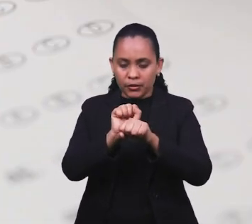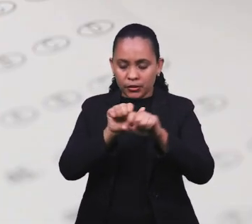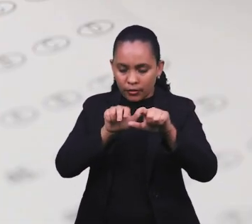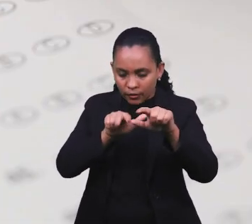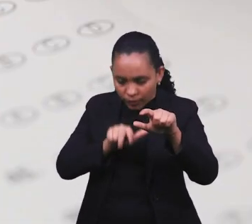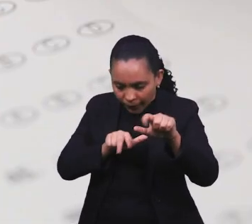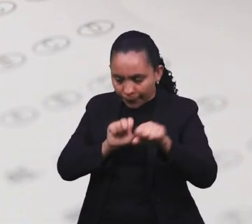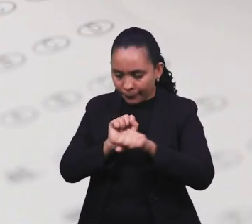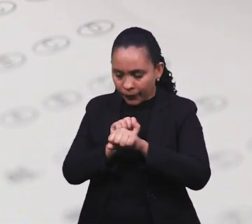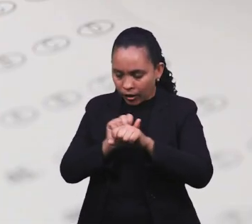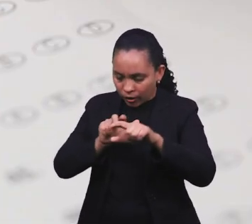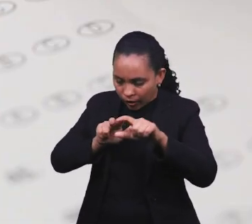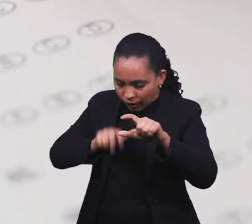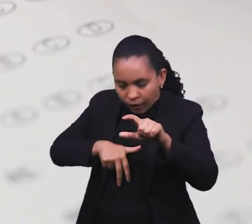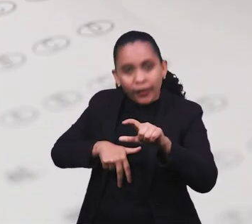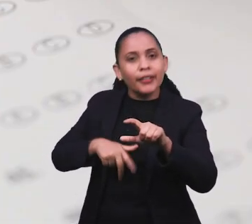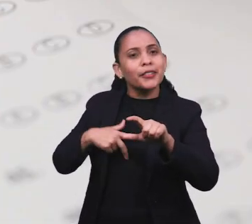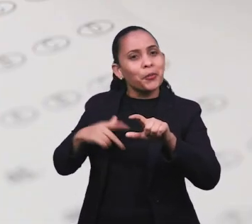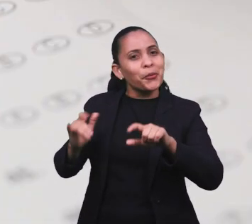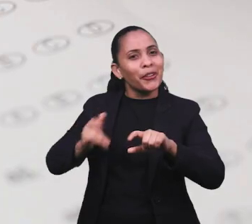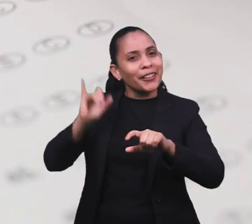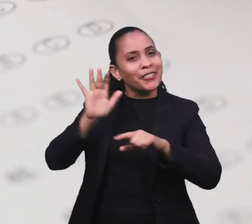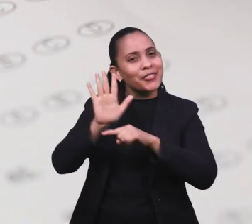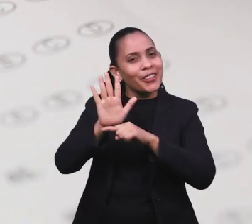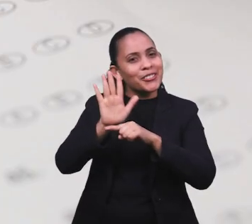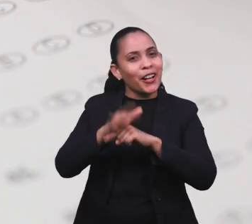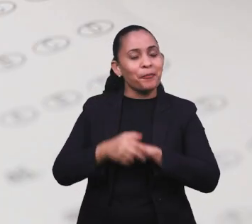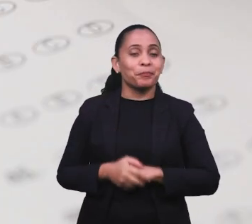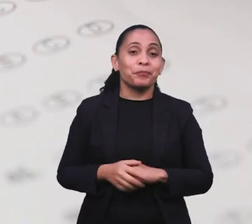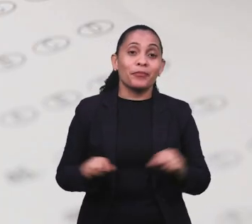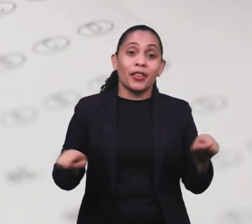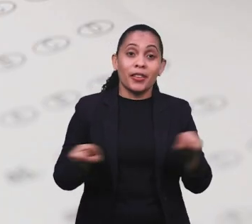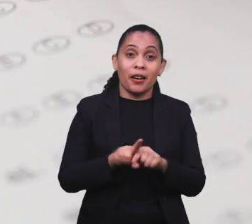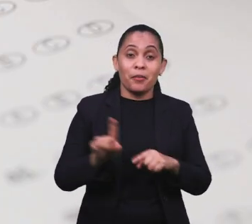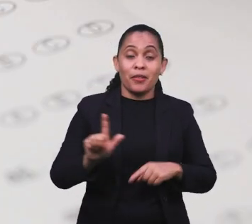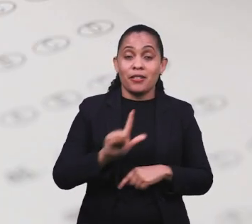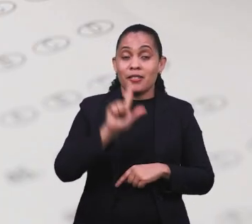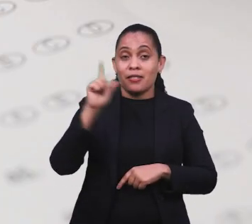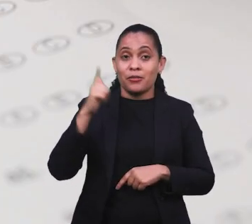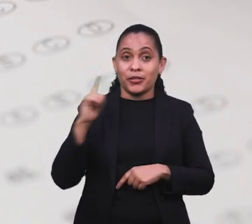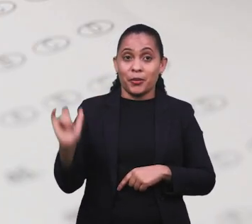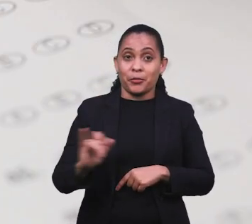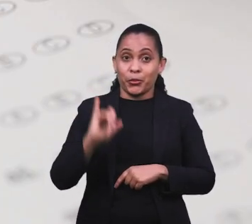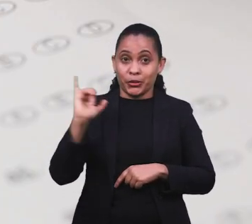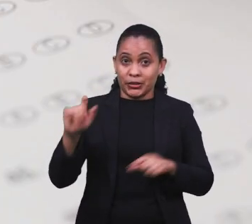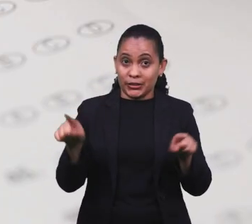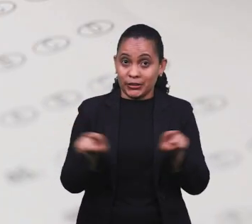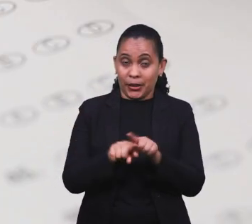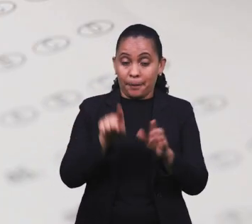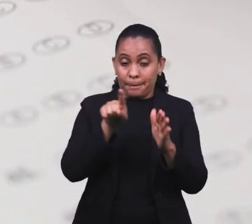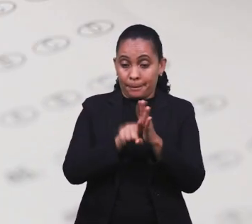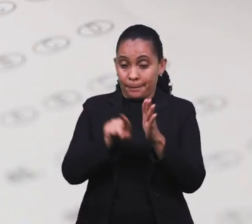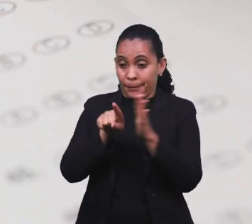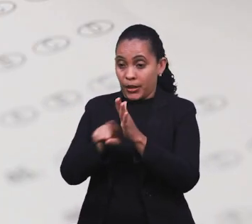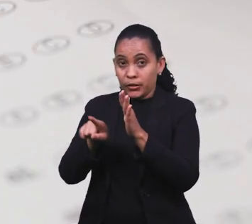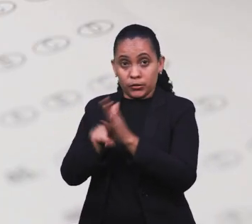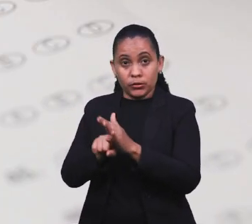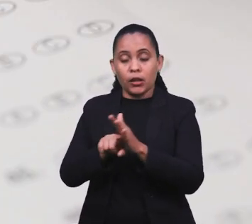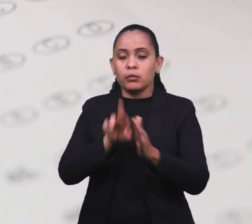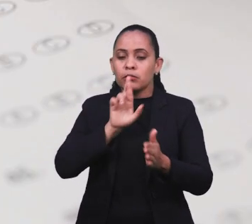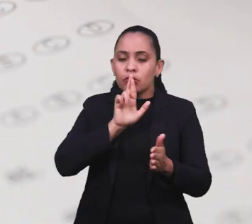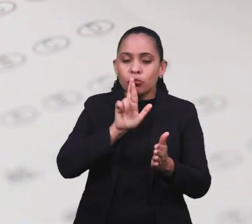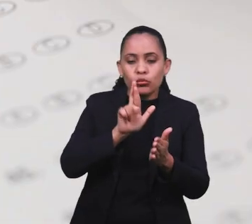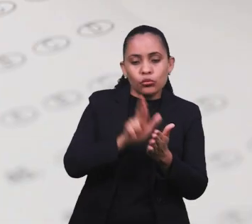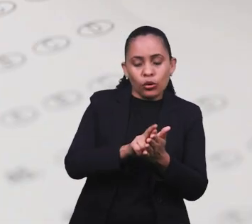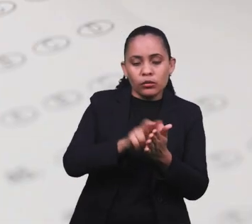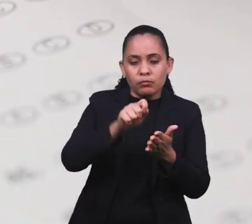aos poucos, em pequenas sessões, isso com certeza vai te ajudar. E também nós falamos sobre a importância da resolução de